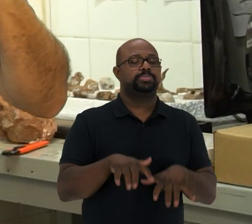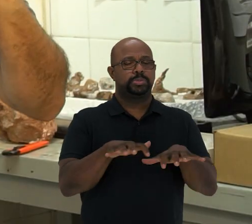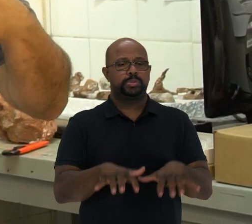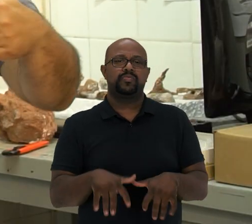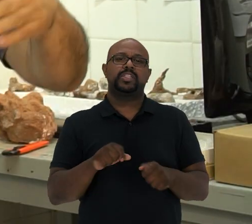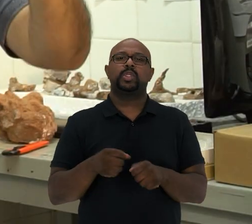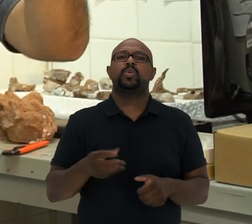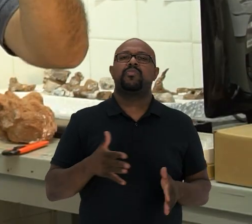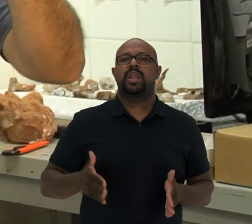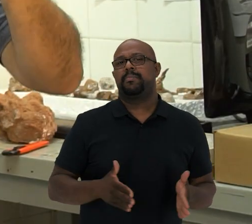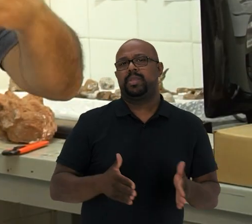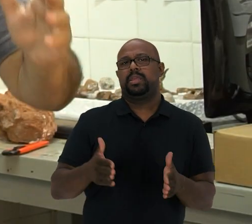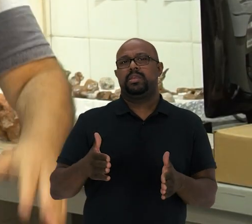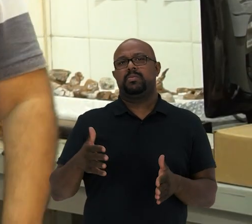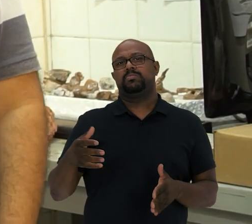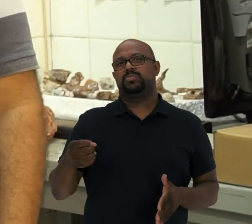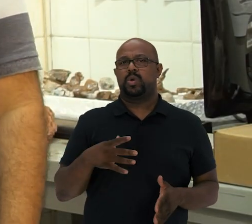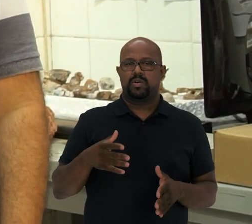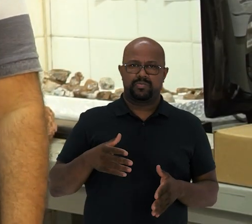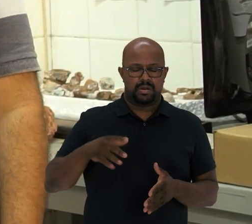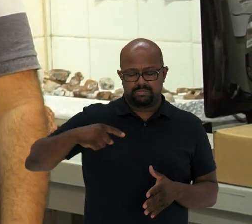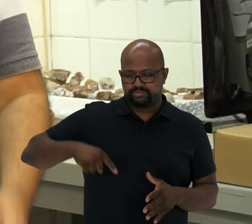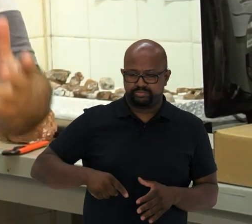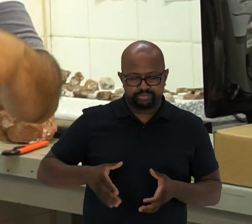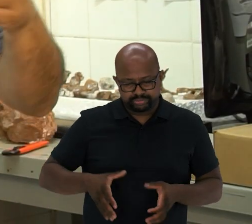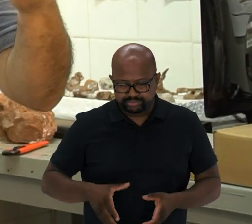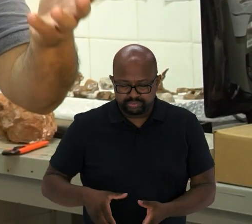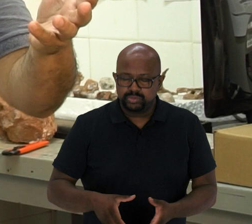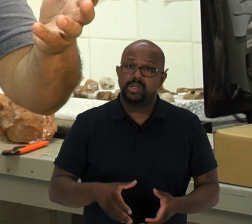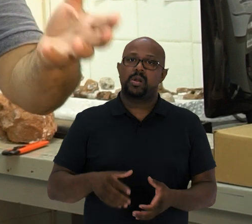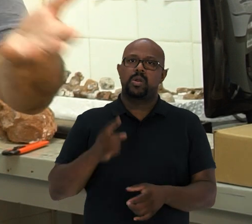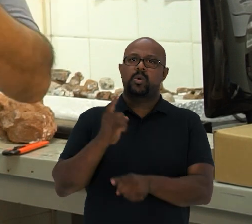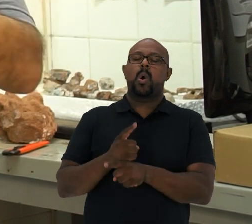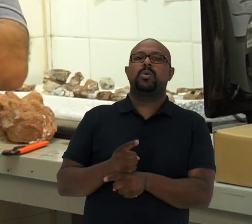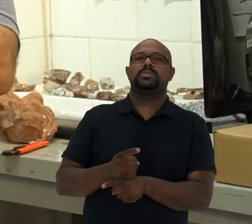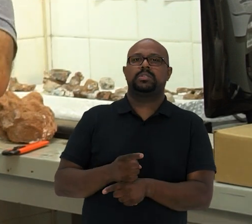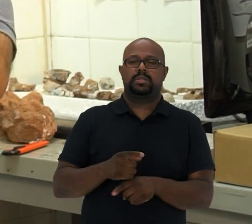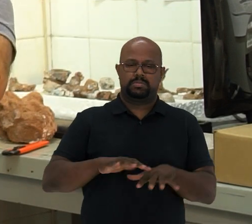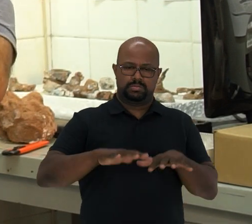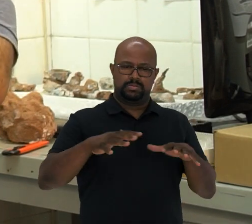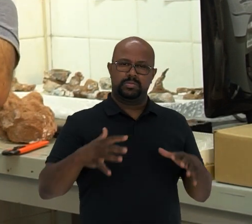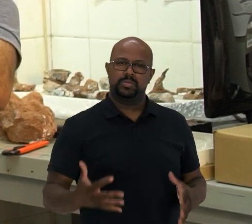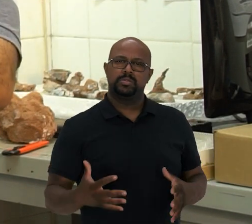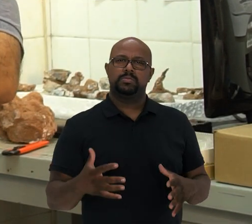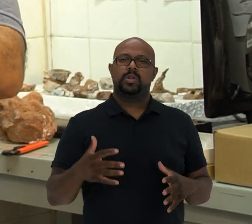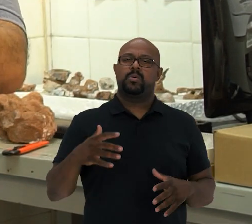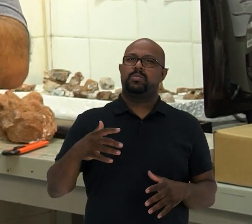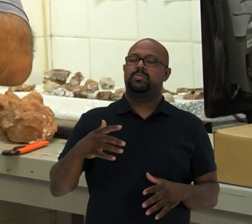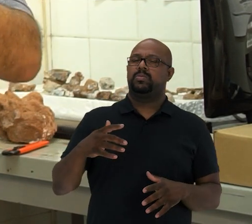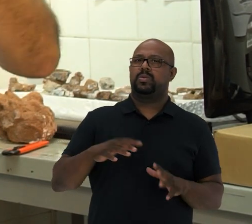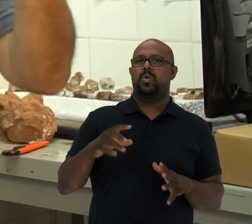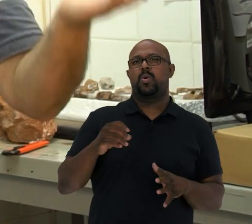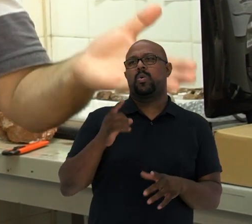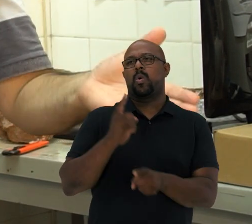um novo caminho, um novo açude, né, e acaba encontrando ou uma urna funerária, que é um material